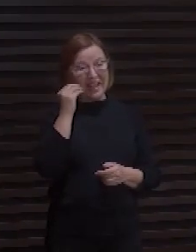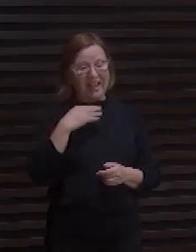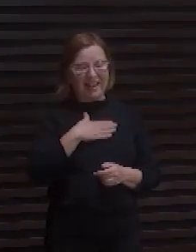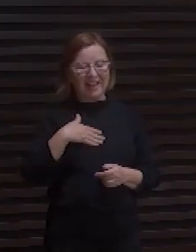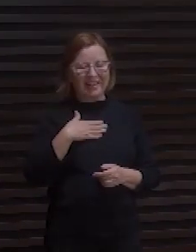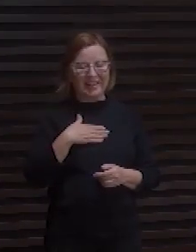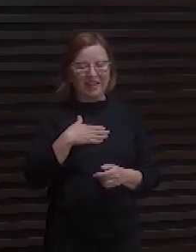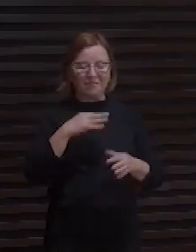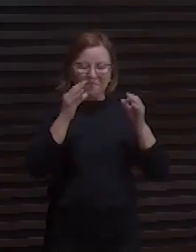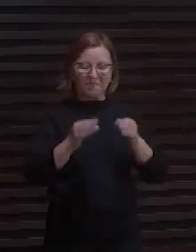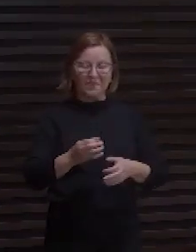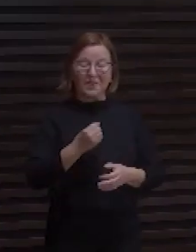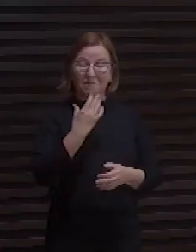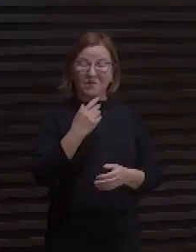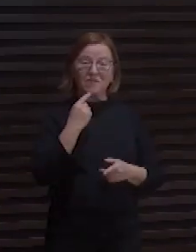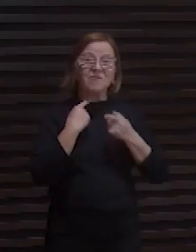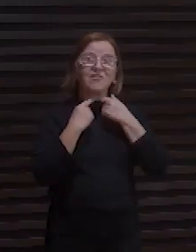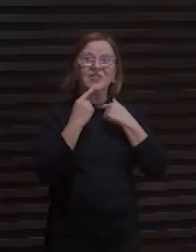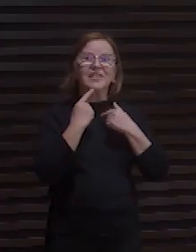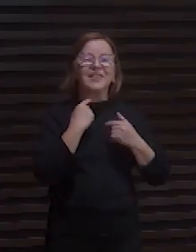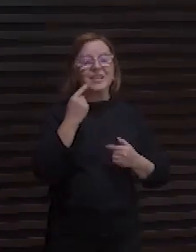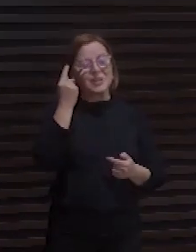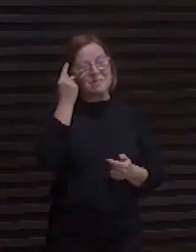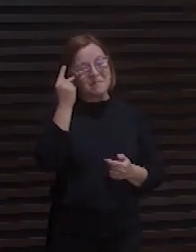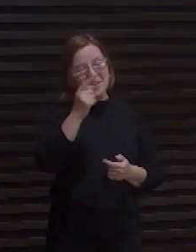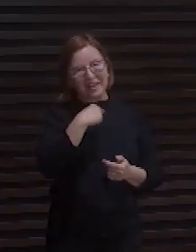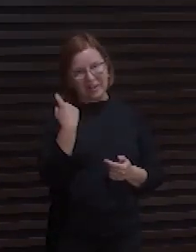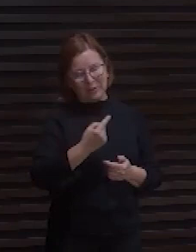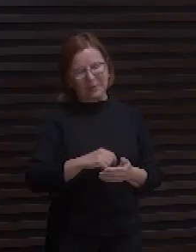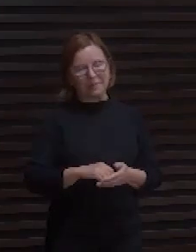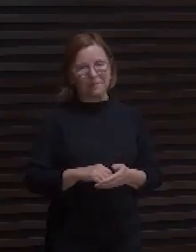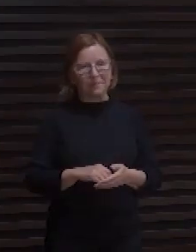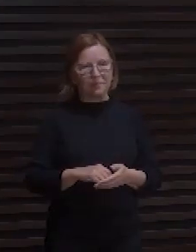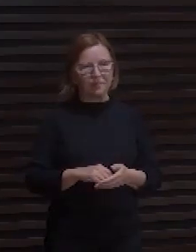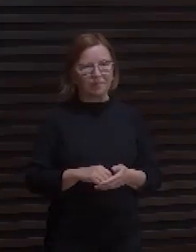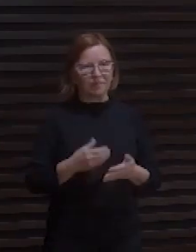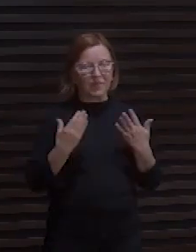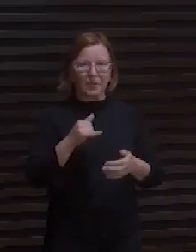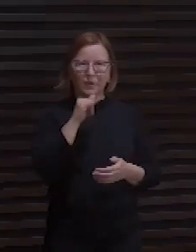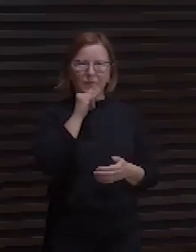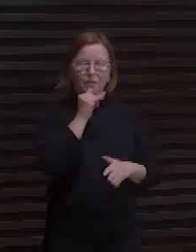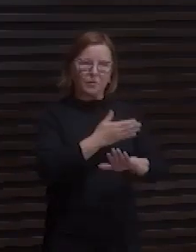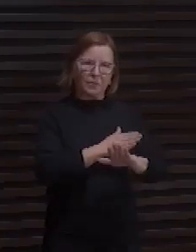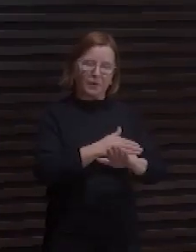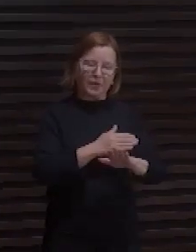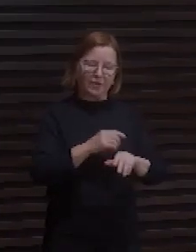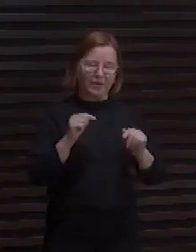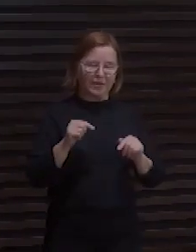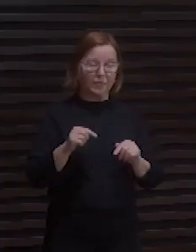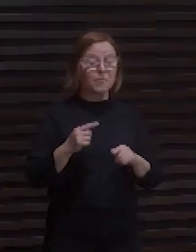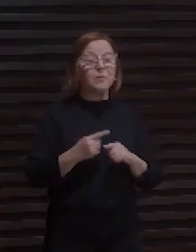nós. Eu queria fazer uma aplicação prática aqui, porque muitas